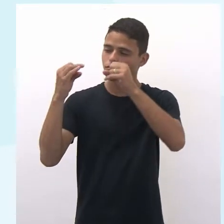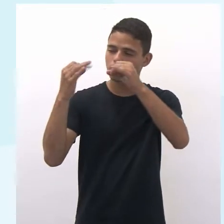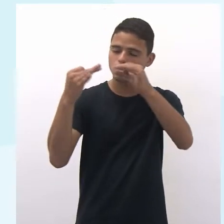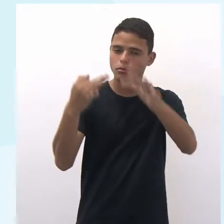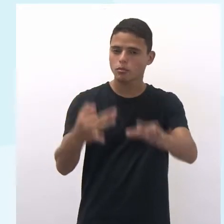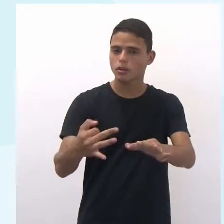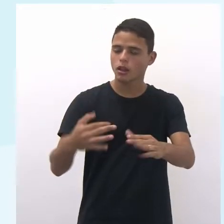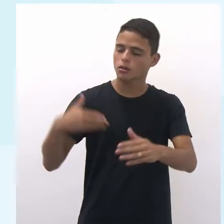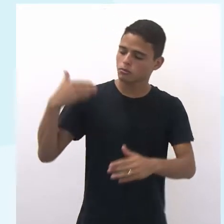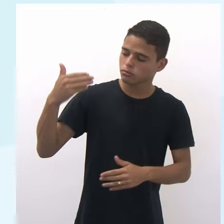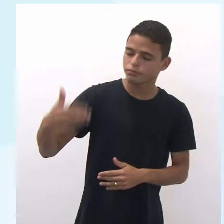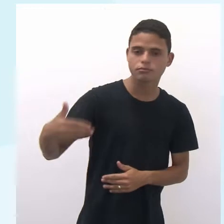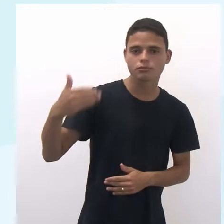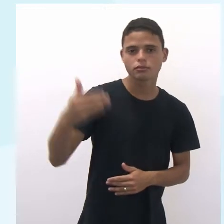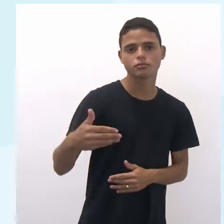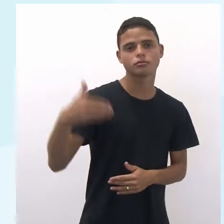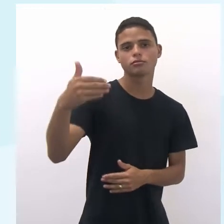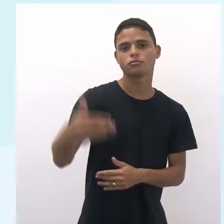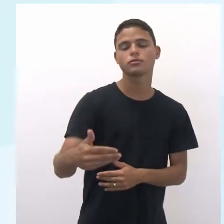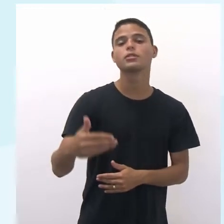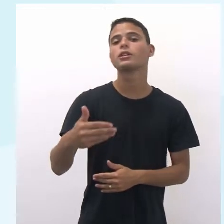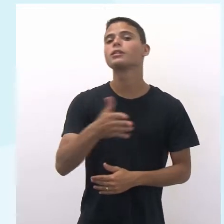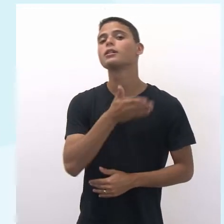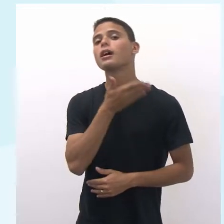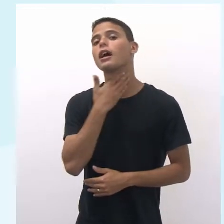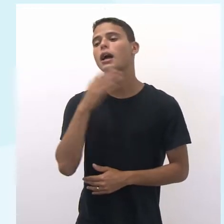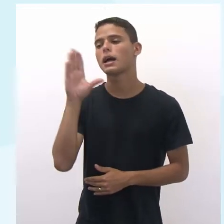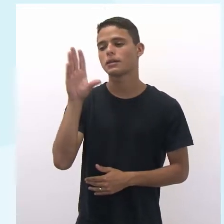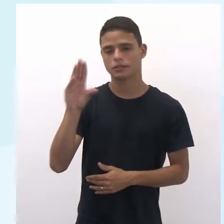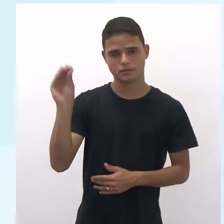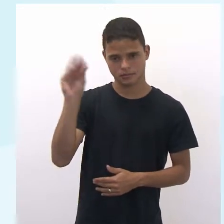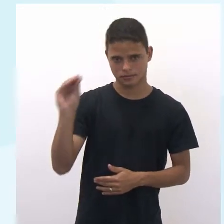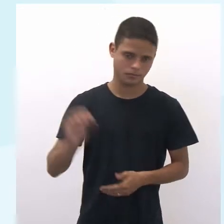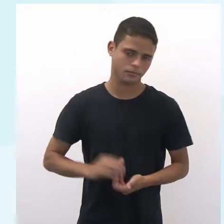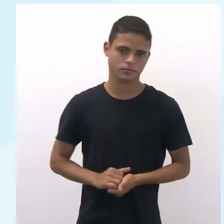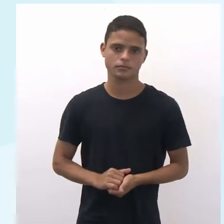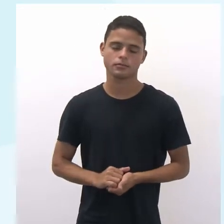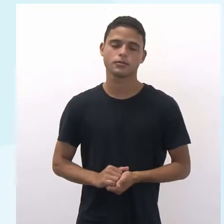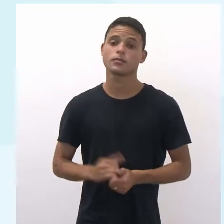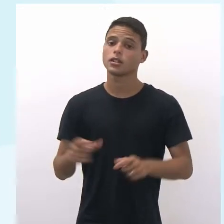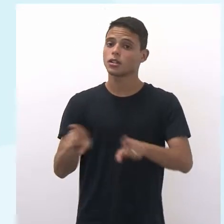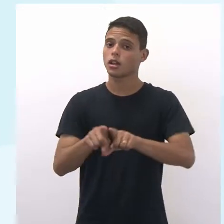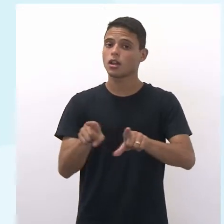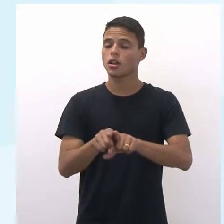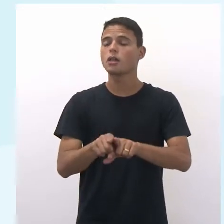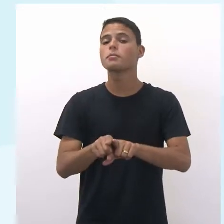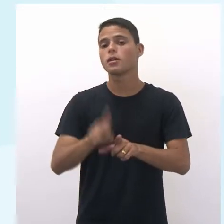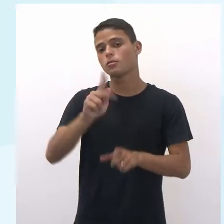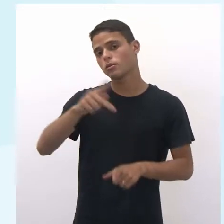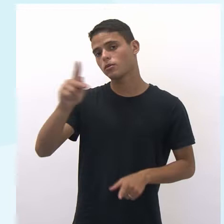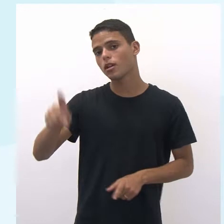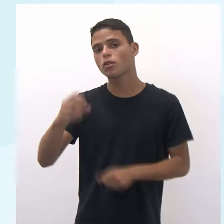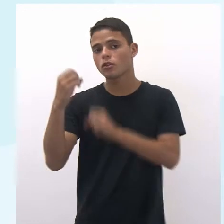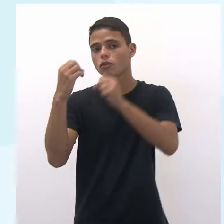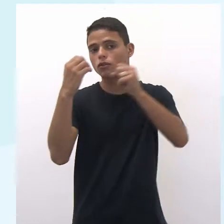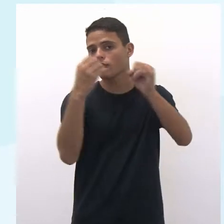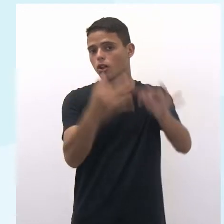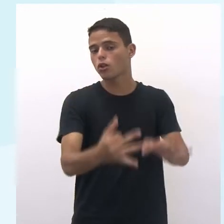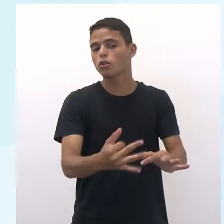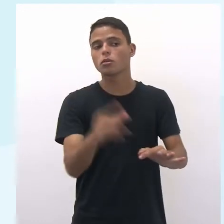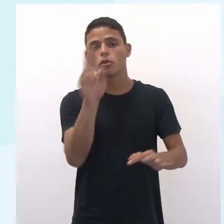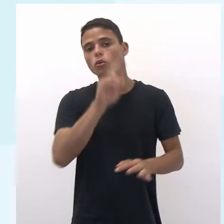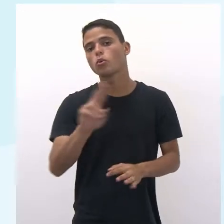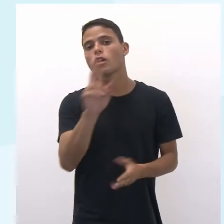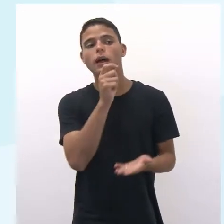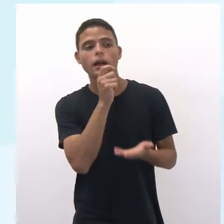né? O professor Ademir ele falou muito bem do uso de documentários, né? De vídeos